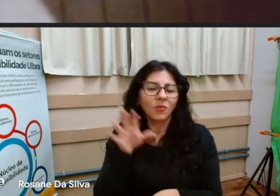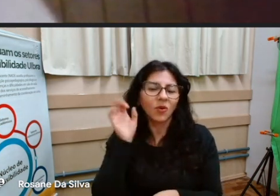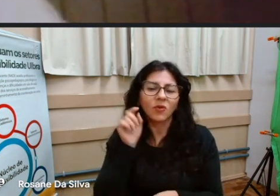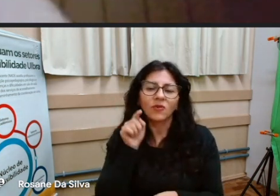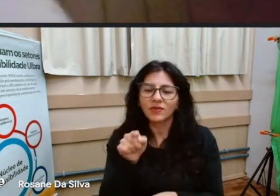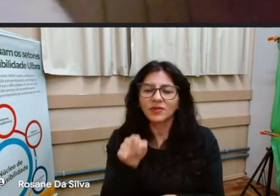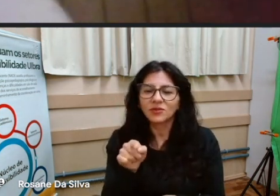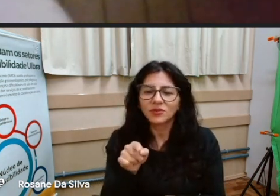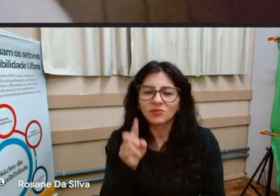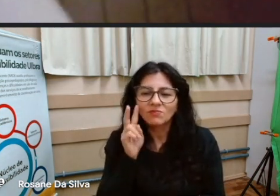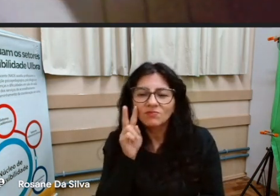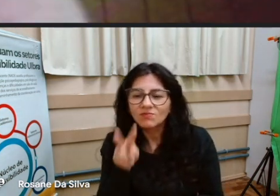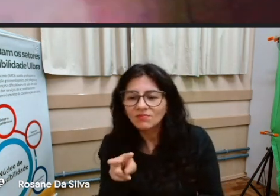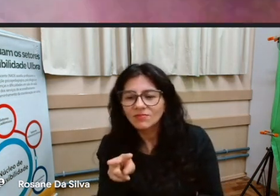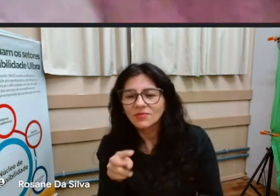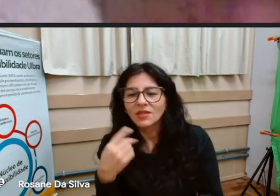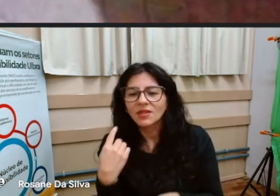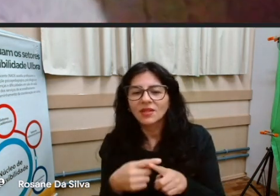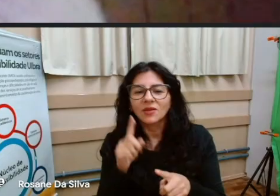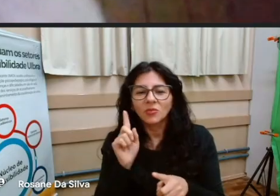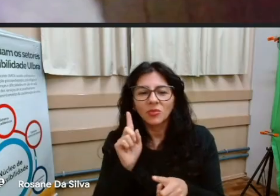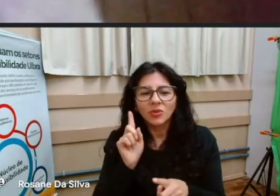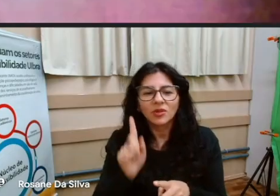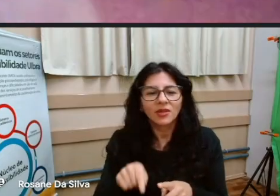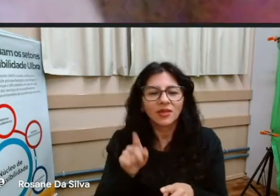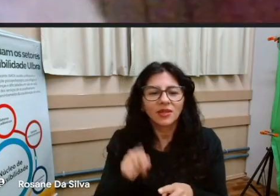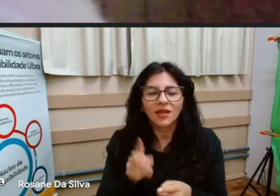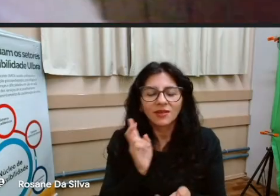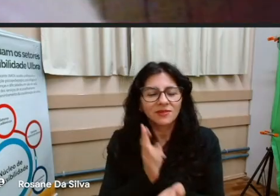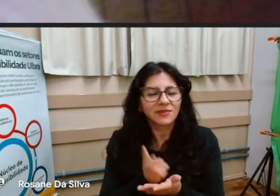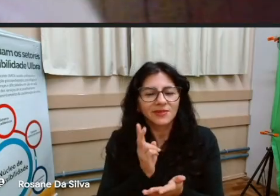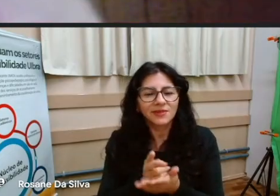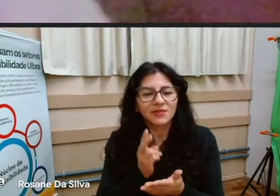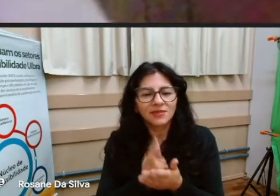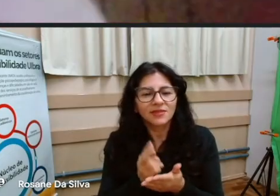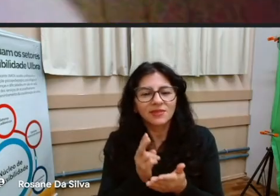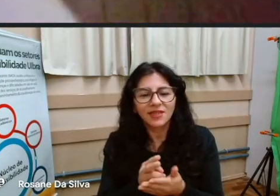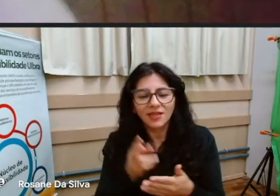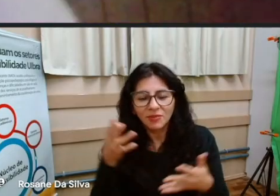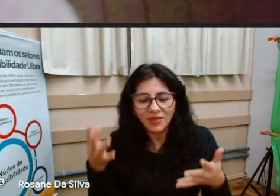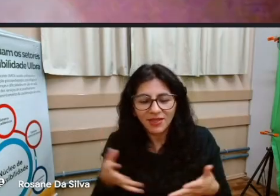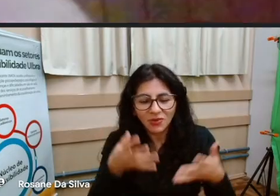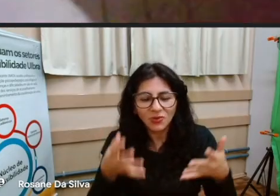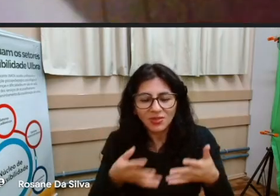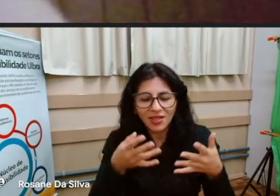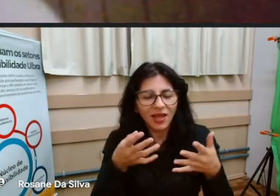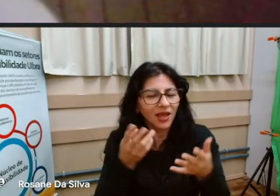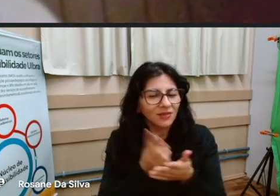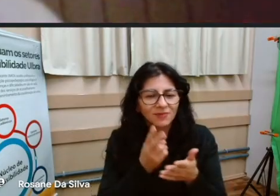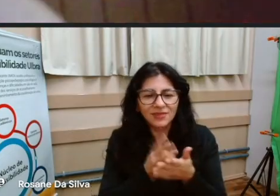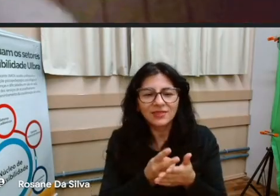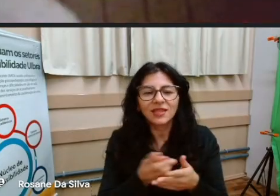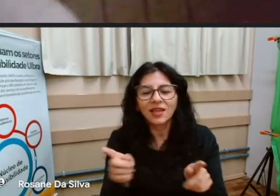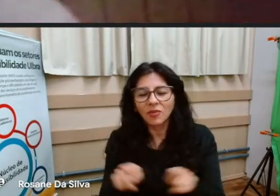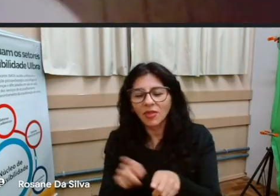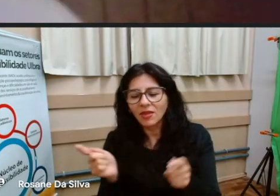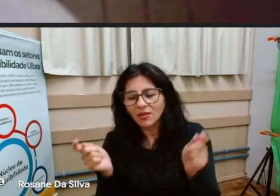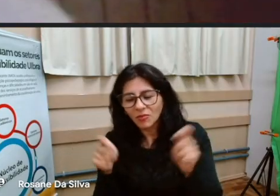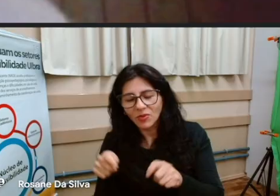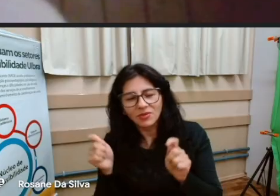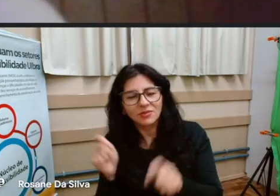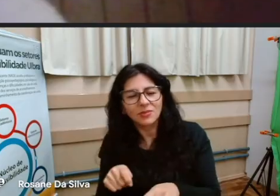uma é uma como é que vou dizer uma reverberação constante de entusiasmo de